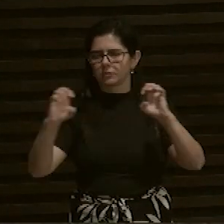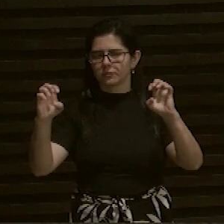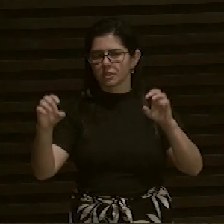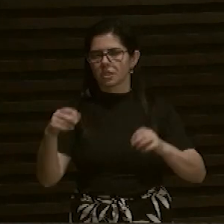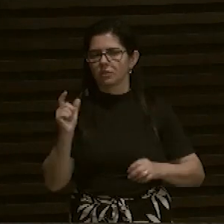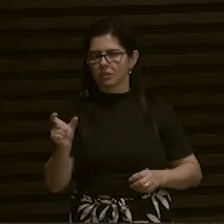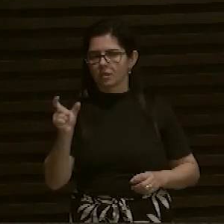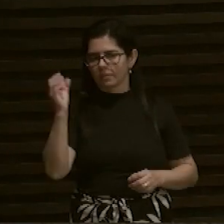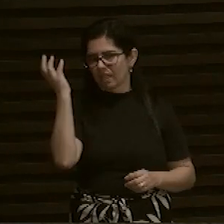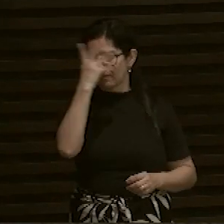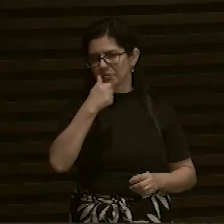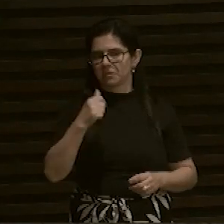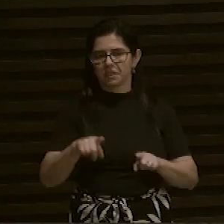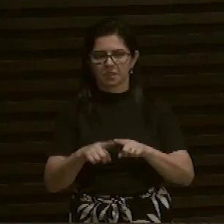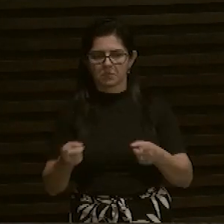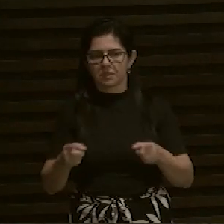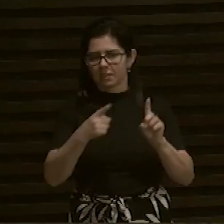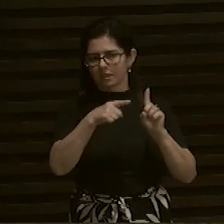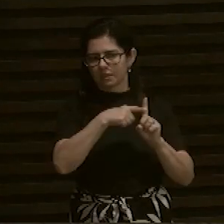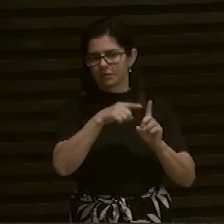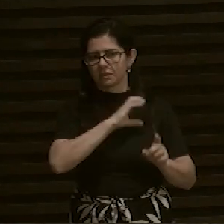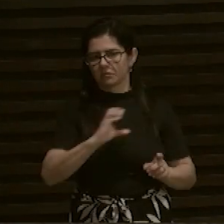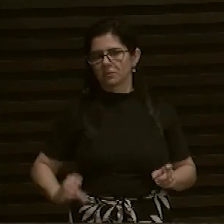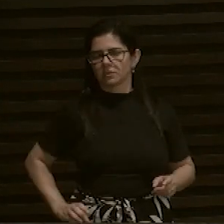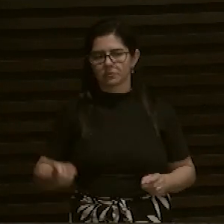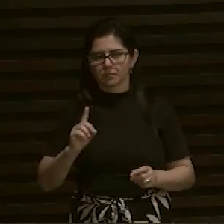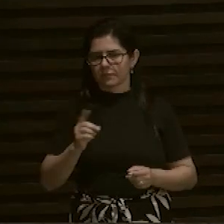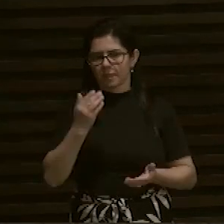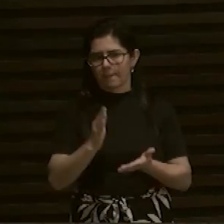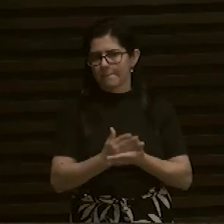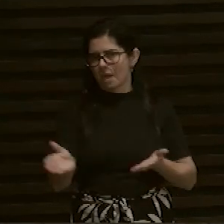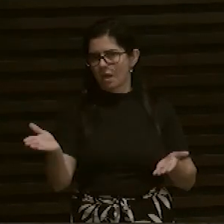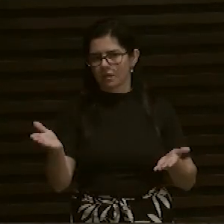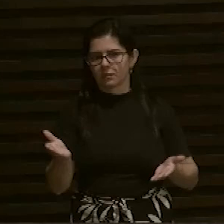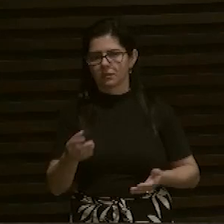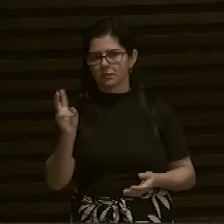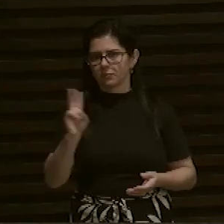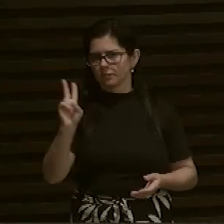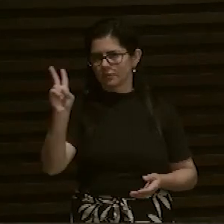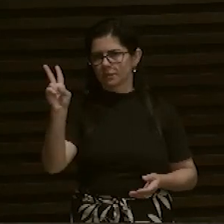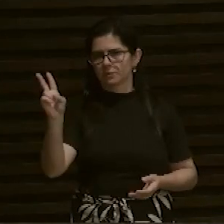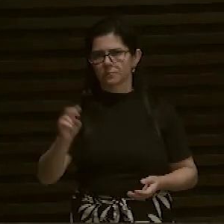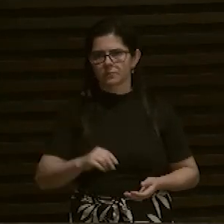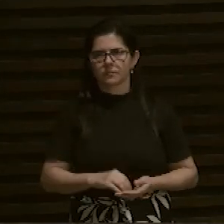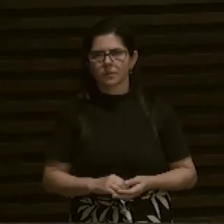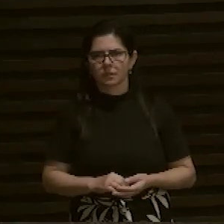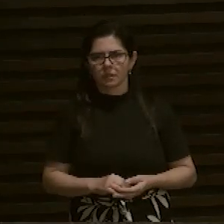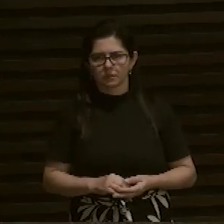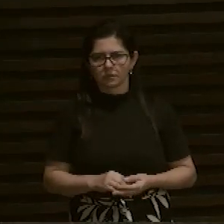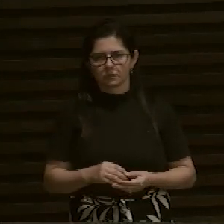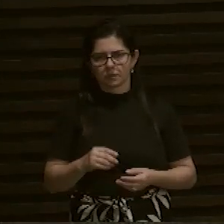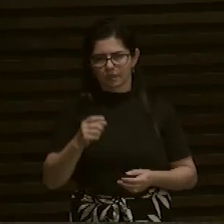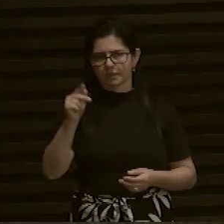que a cruz de Cristo não seja esvaziada. O povo de Corinto estava com uma ideia equivocada de que o